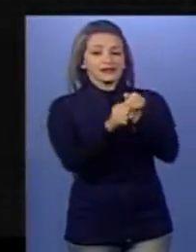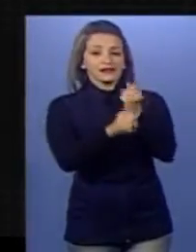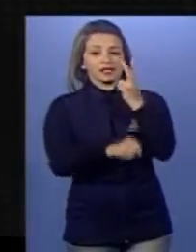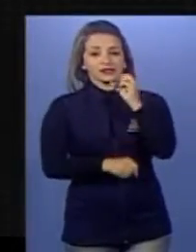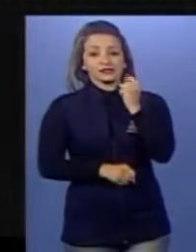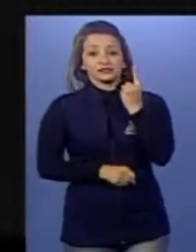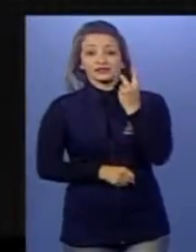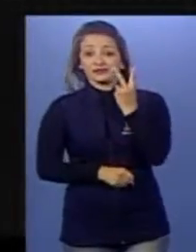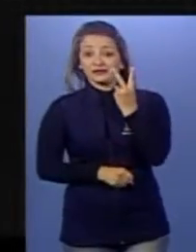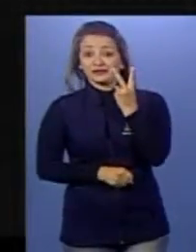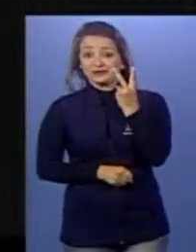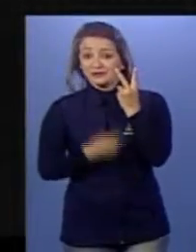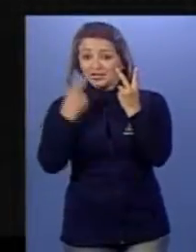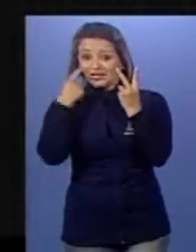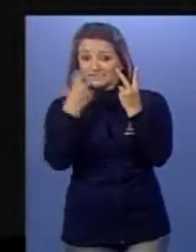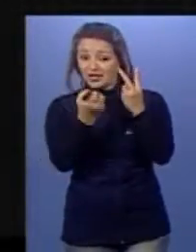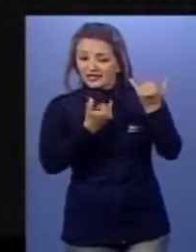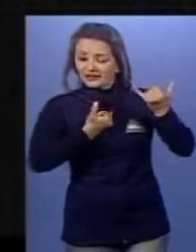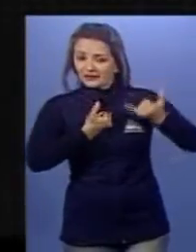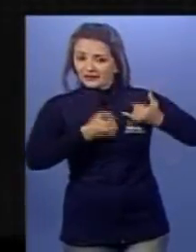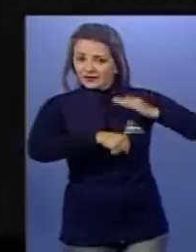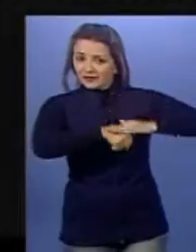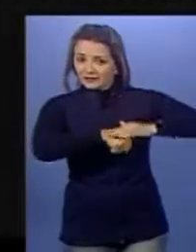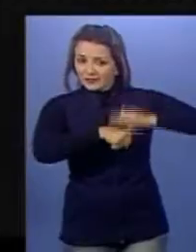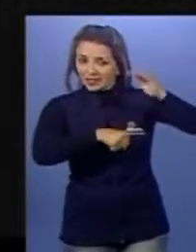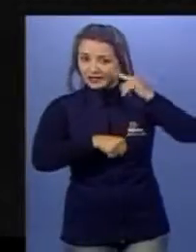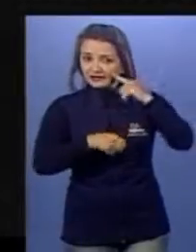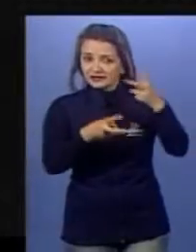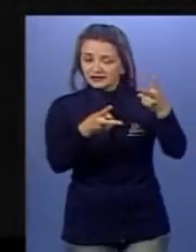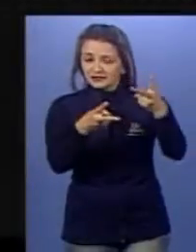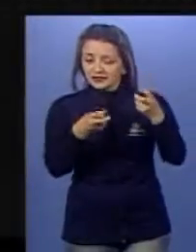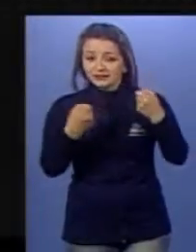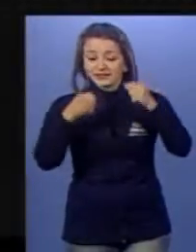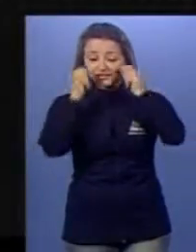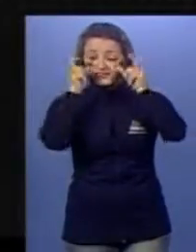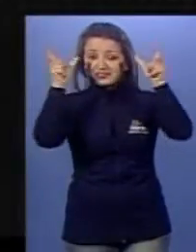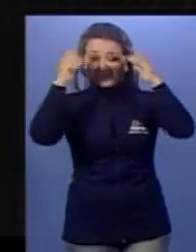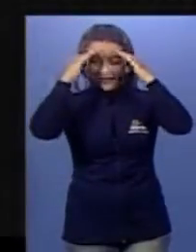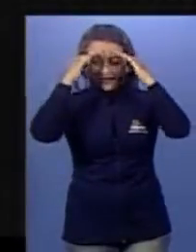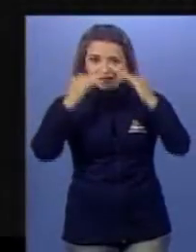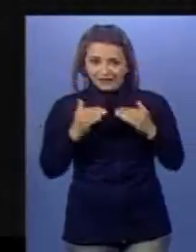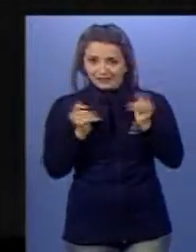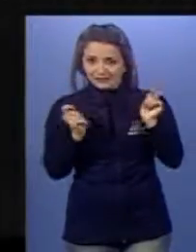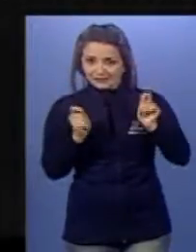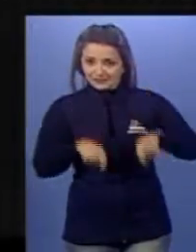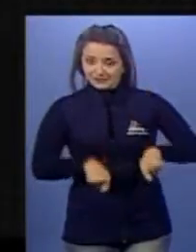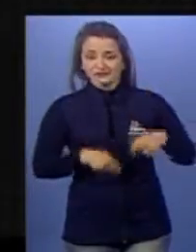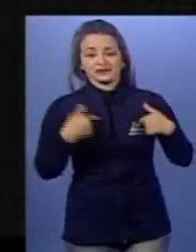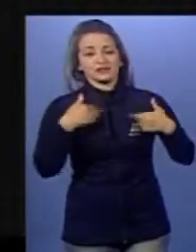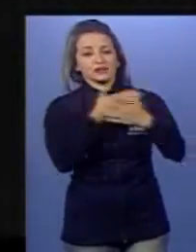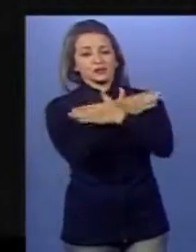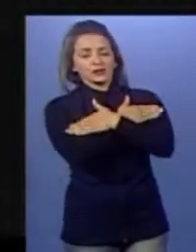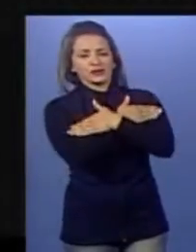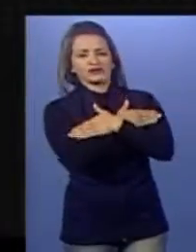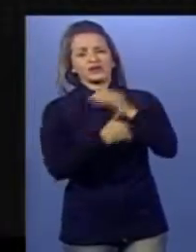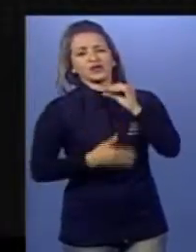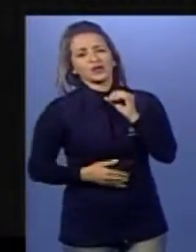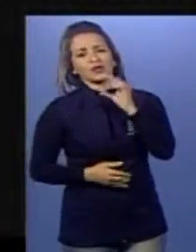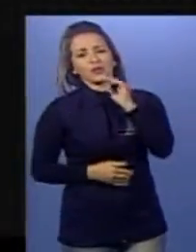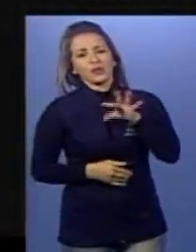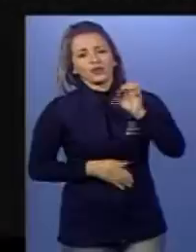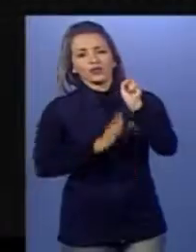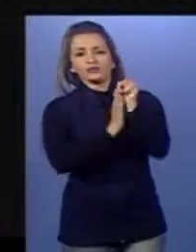então agora começa com mais dados assim você vai fazendo a prova tem concentrado então assim o tal do desemprego oculto de